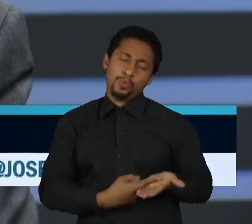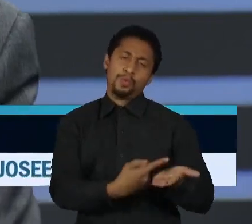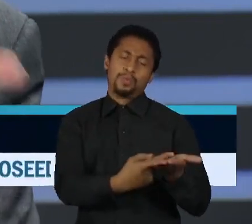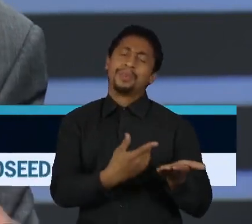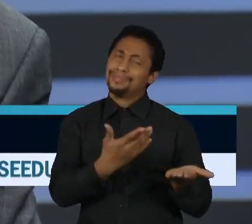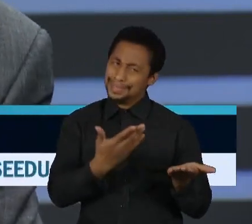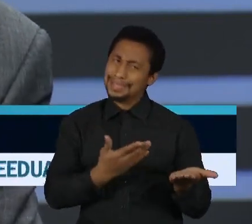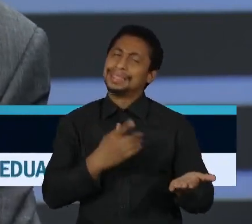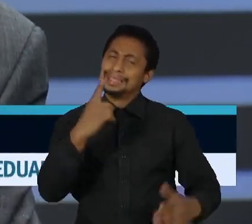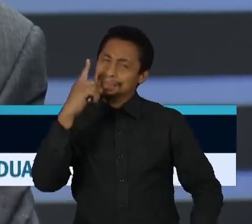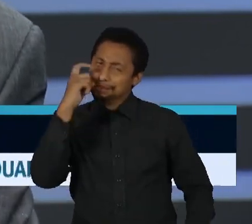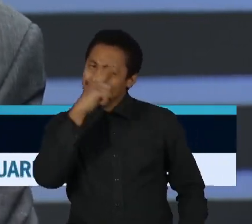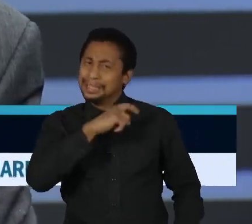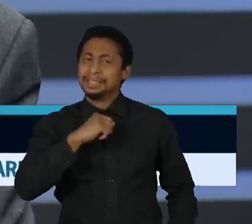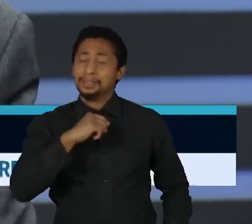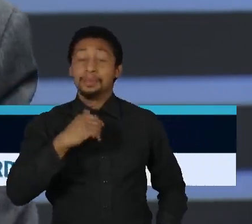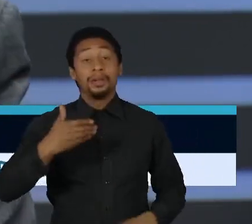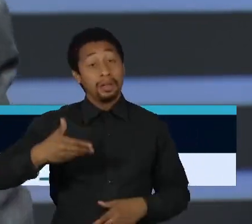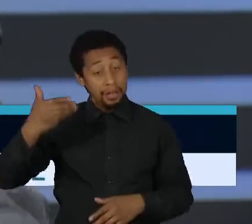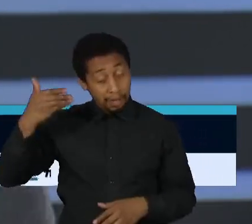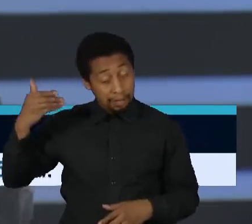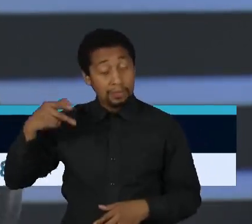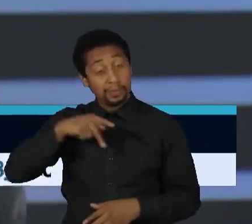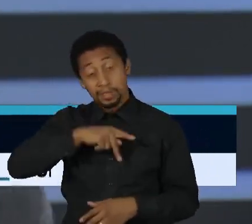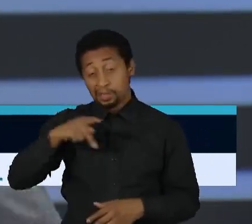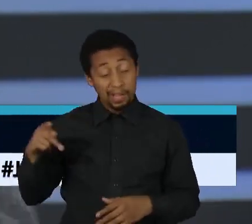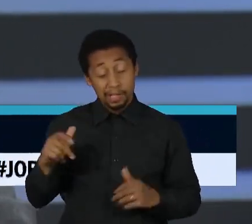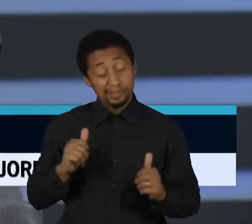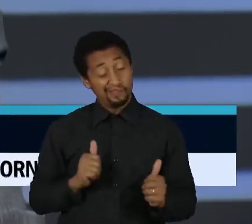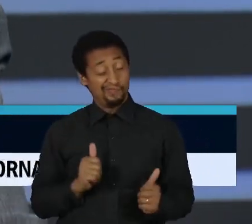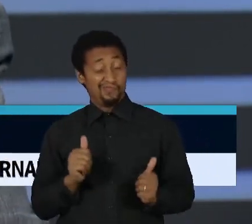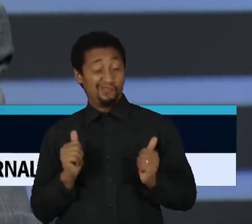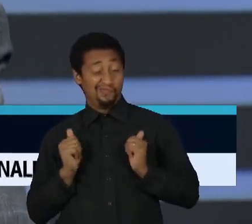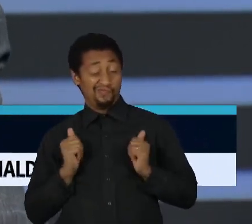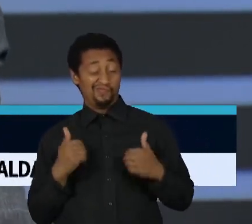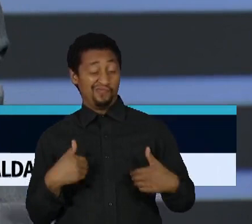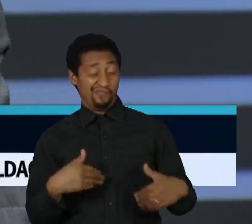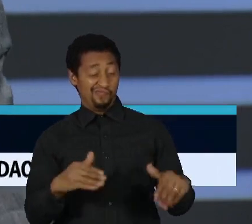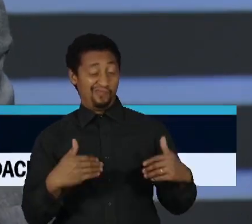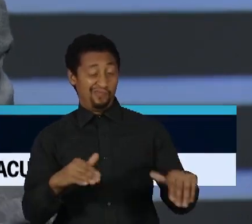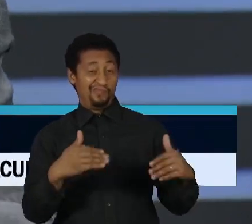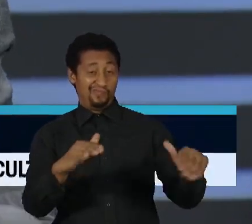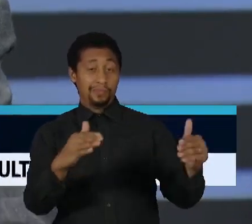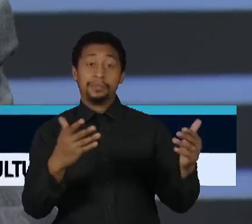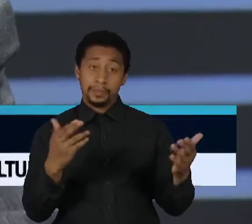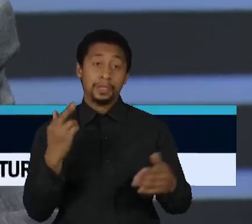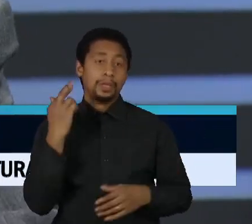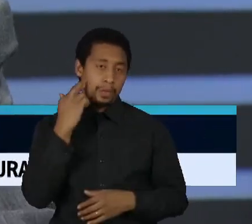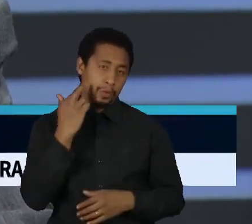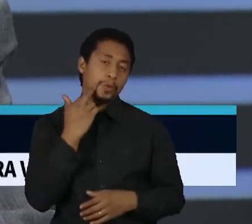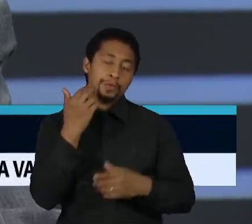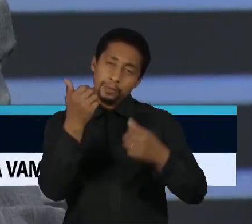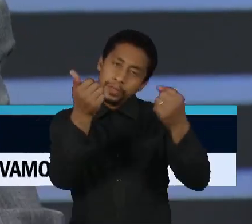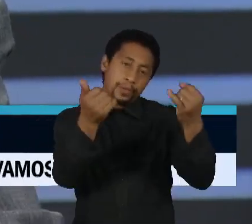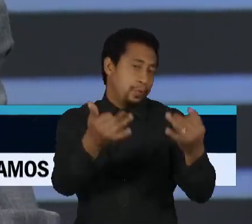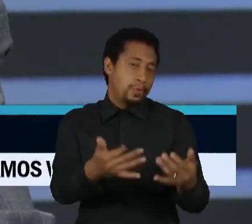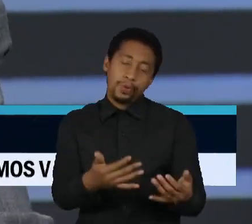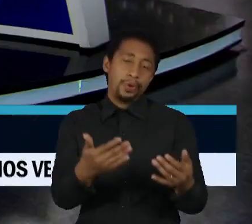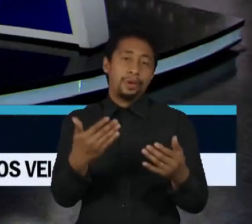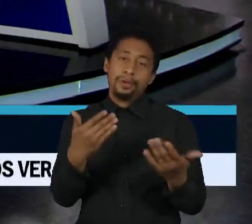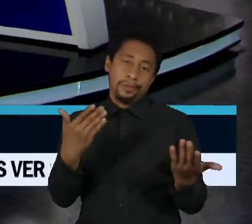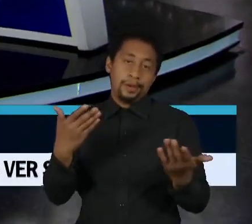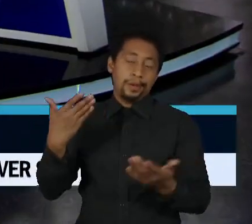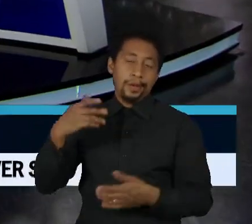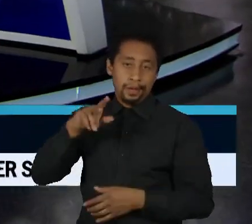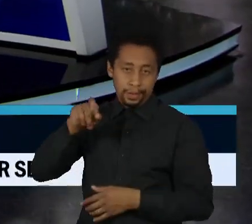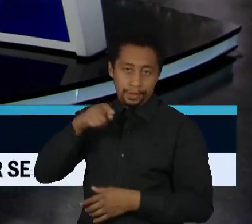negociar, porque o quadriênio presidencial anterior, o presidente não governou, foi o que bem disse o senador Randolfo. Entregou ao Congresso Nacional, especialmente ao